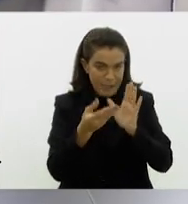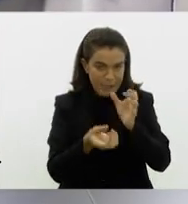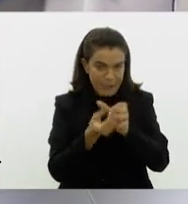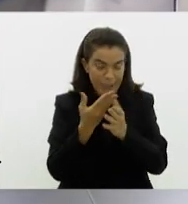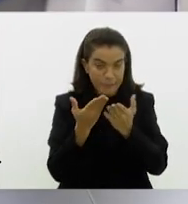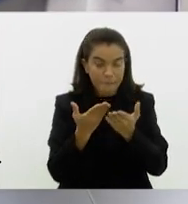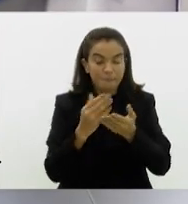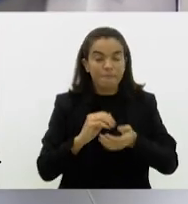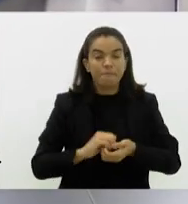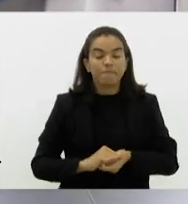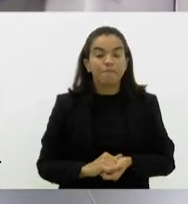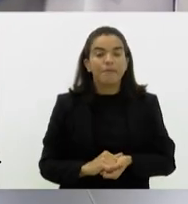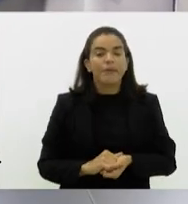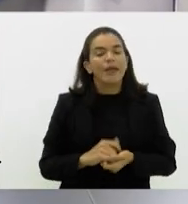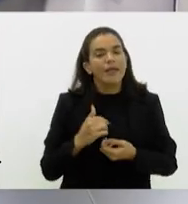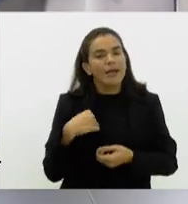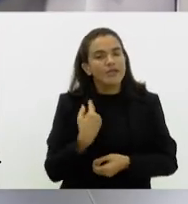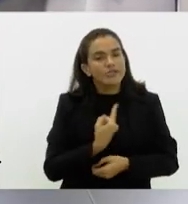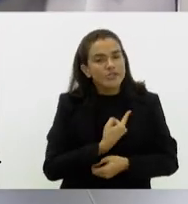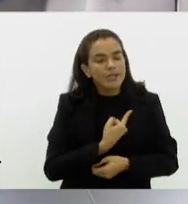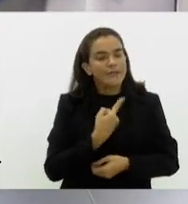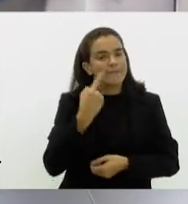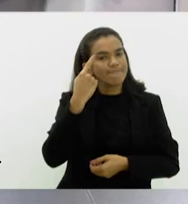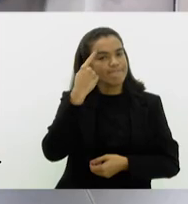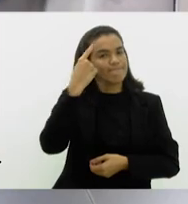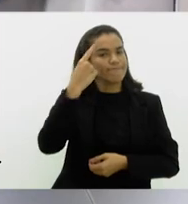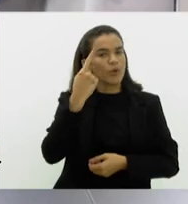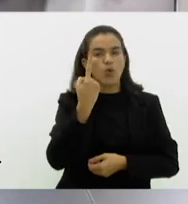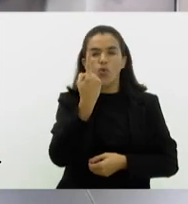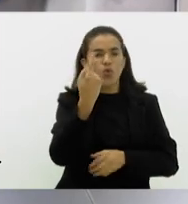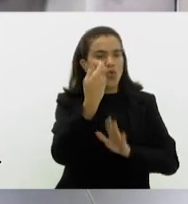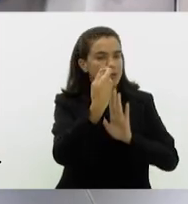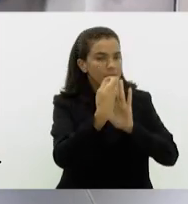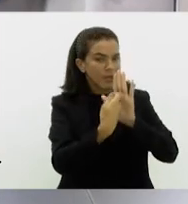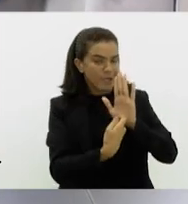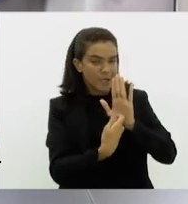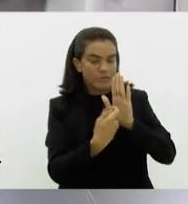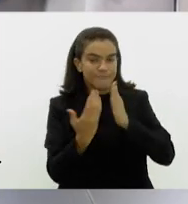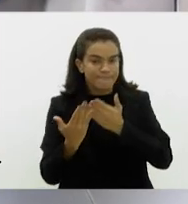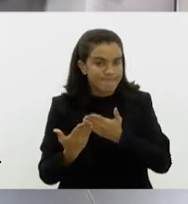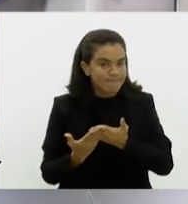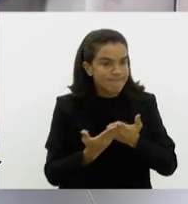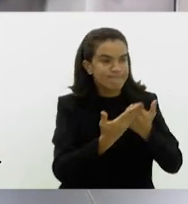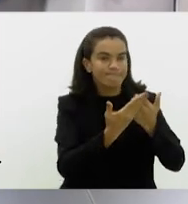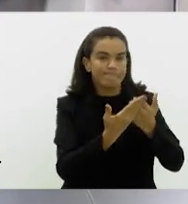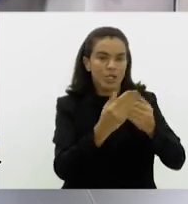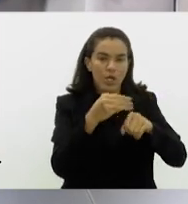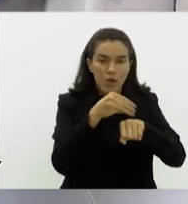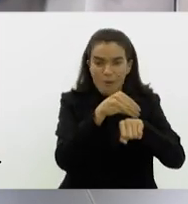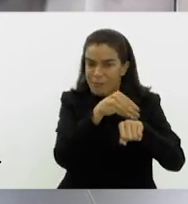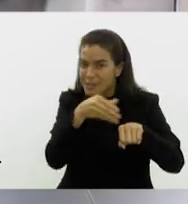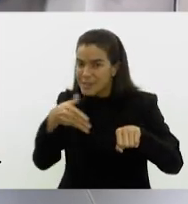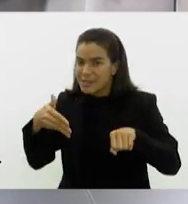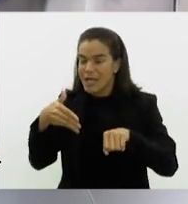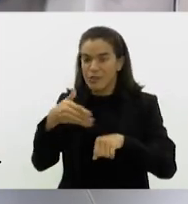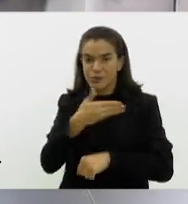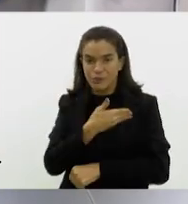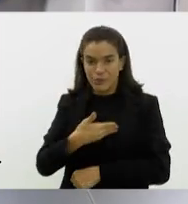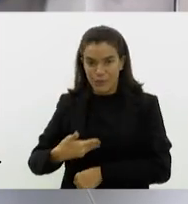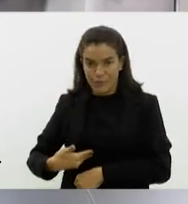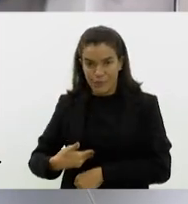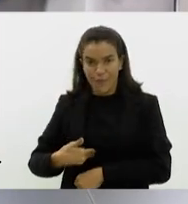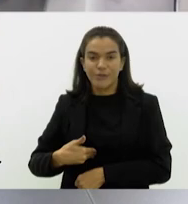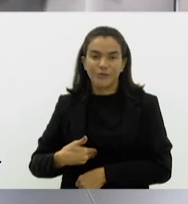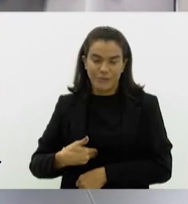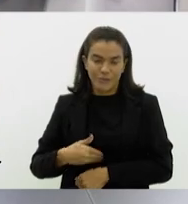casos. E aí resolvemos colocar tudo num texto só e fazer uma indicação para que venha a mensagem do governo já resolvendo o problema do vício de